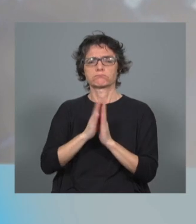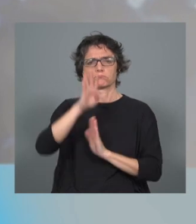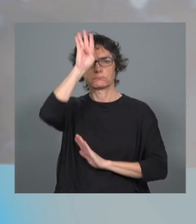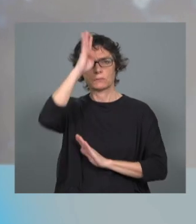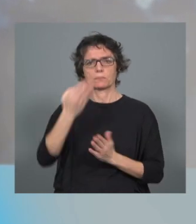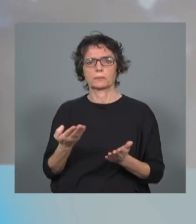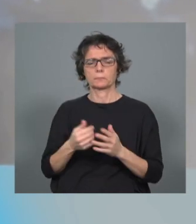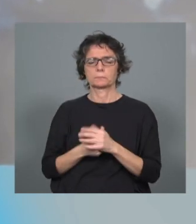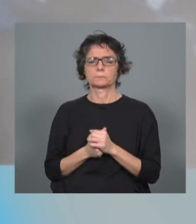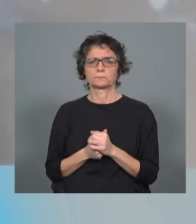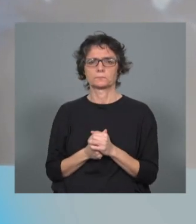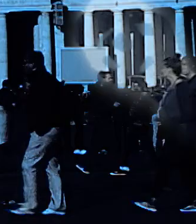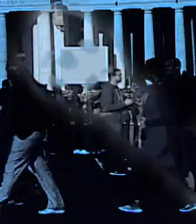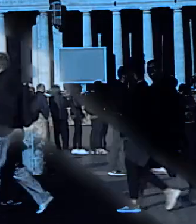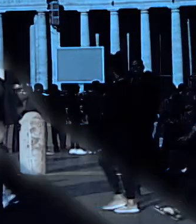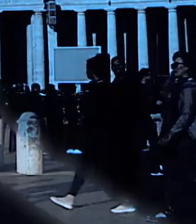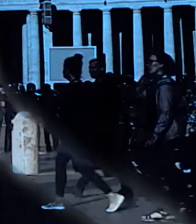semana do Papa Francisco.